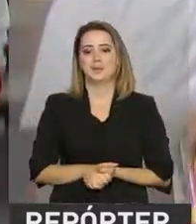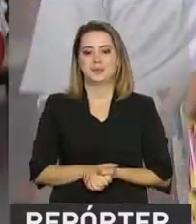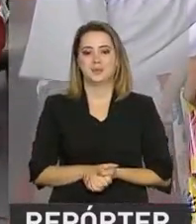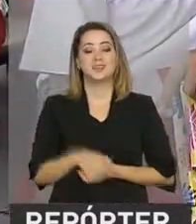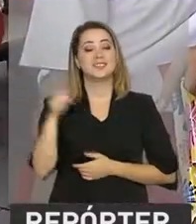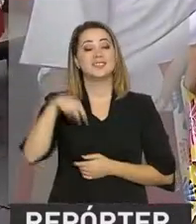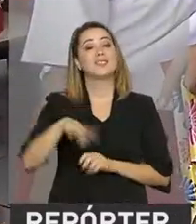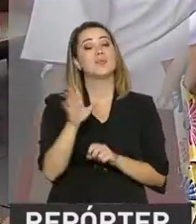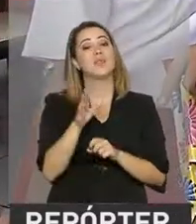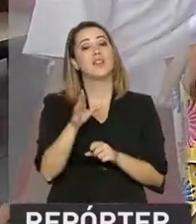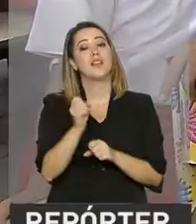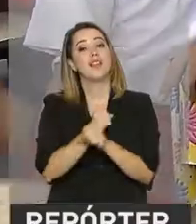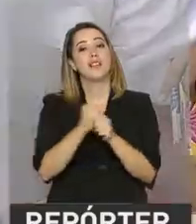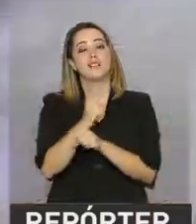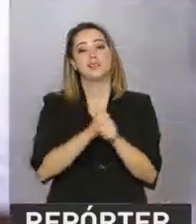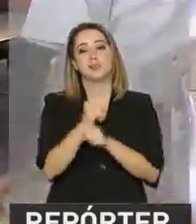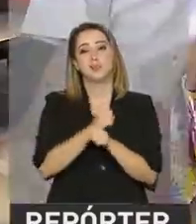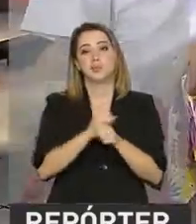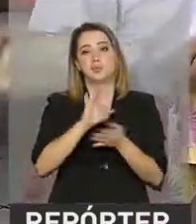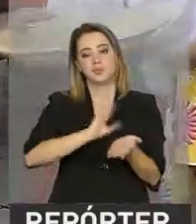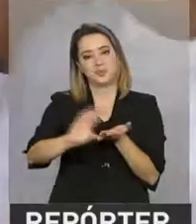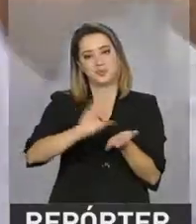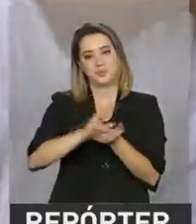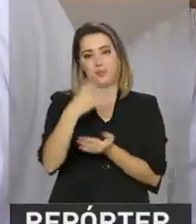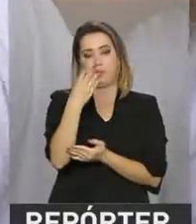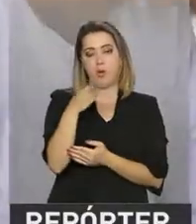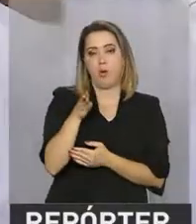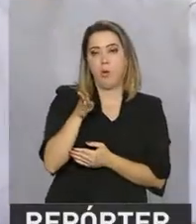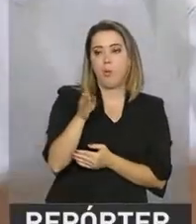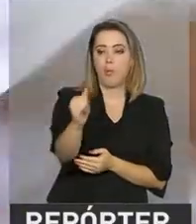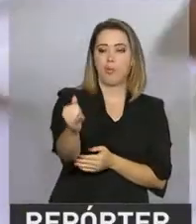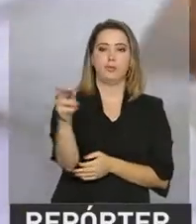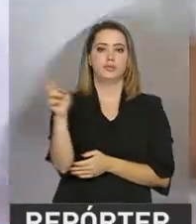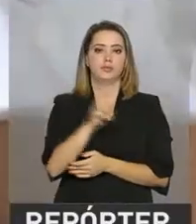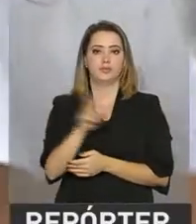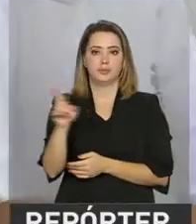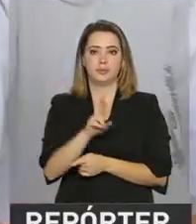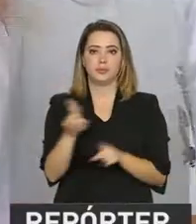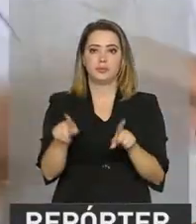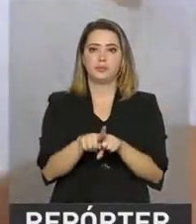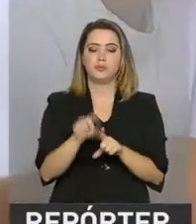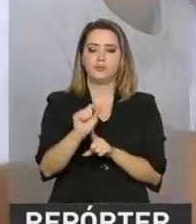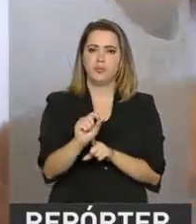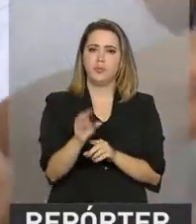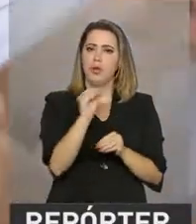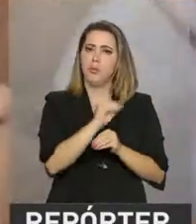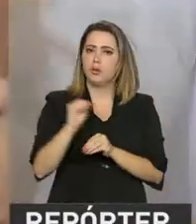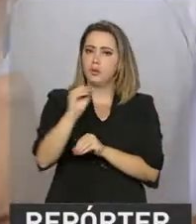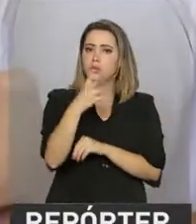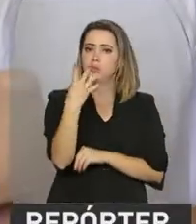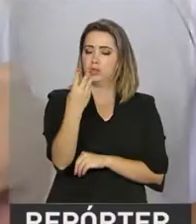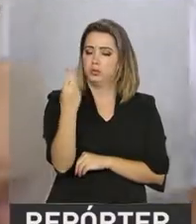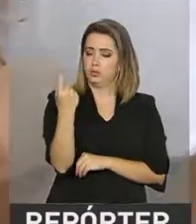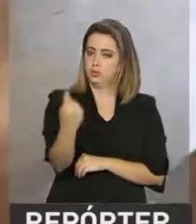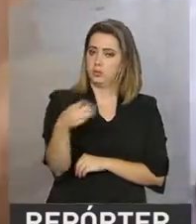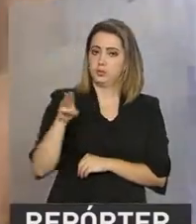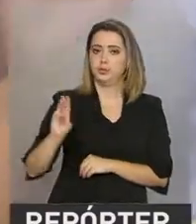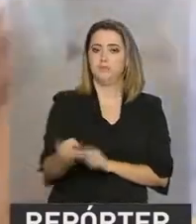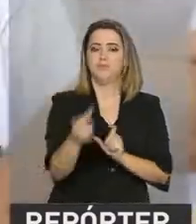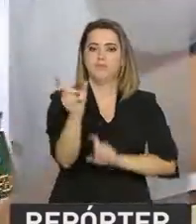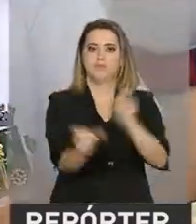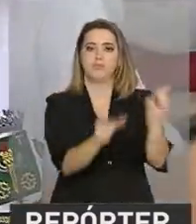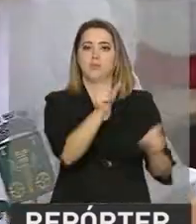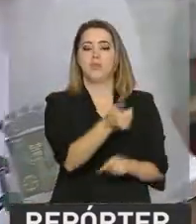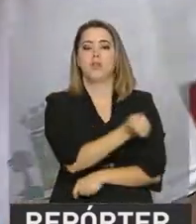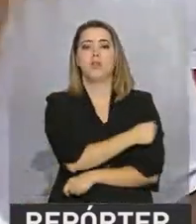ano o orçamento do pnaes chega a 4 bilhões 150 milhões de reais para atender 41 milhões de estudantes que